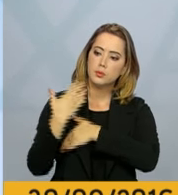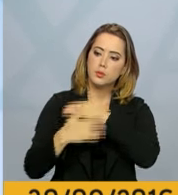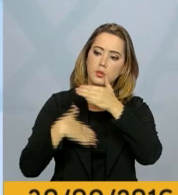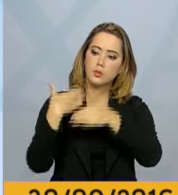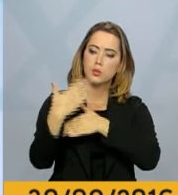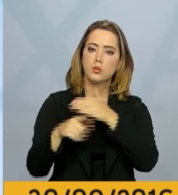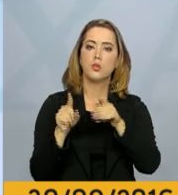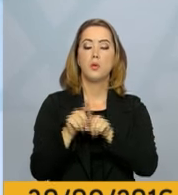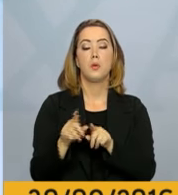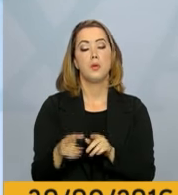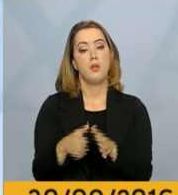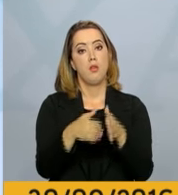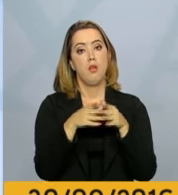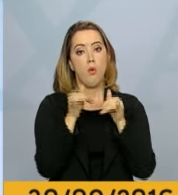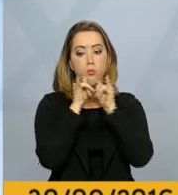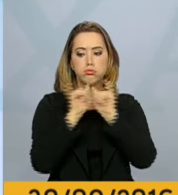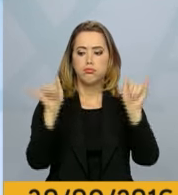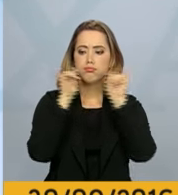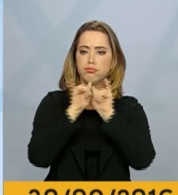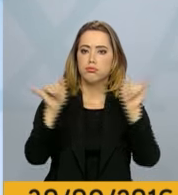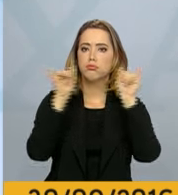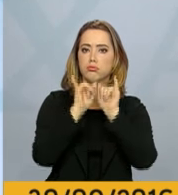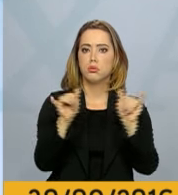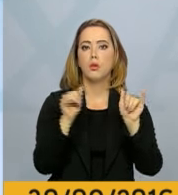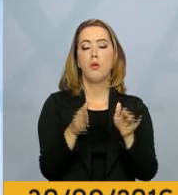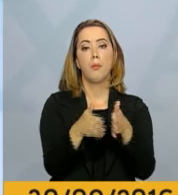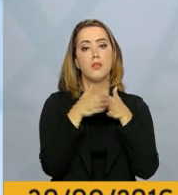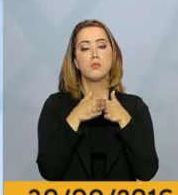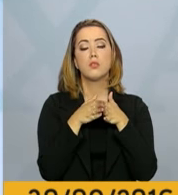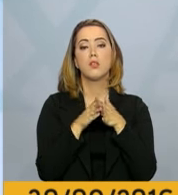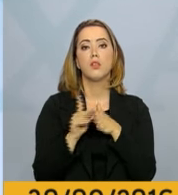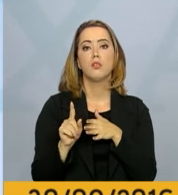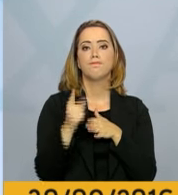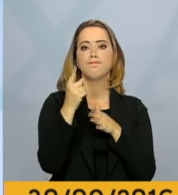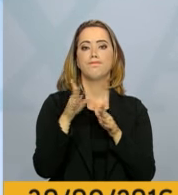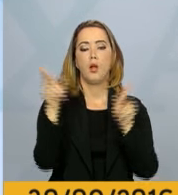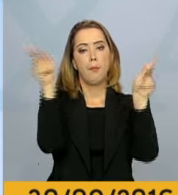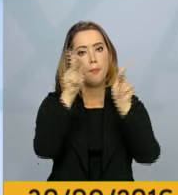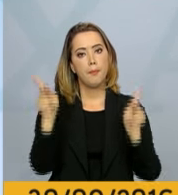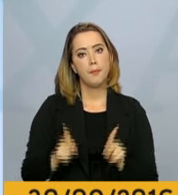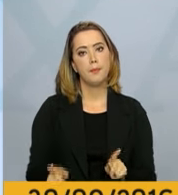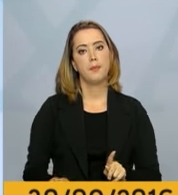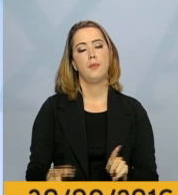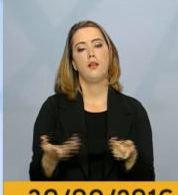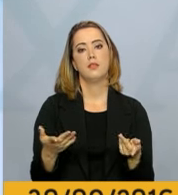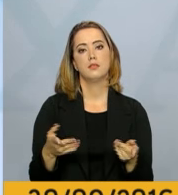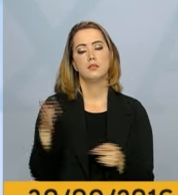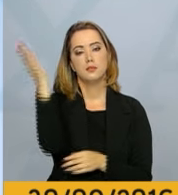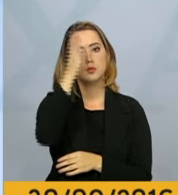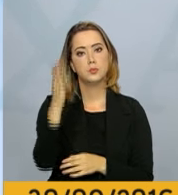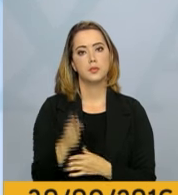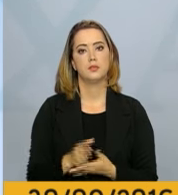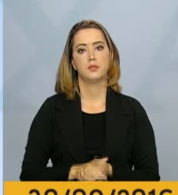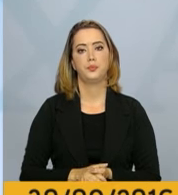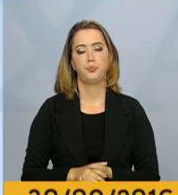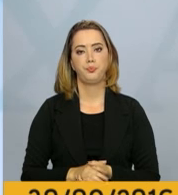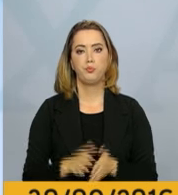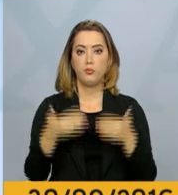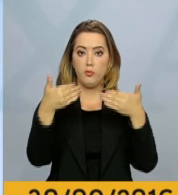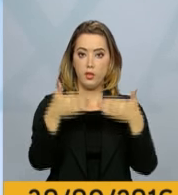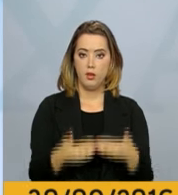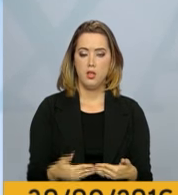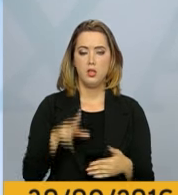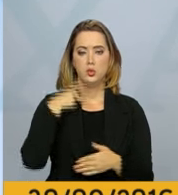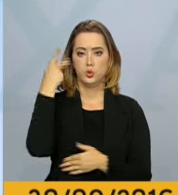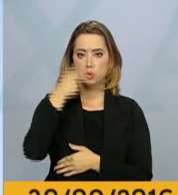a ideia da reunificação nacional, da pacificação nacional. Então, na frente política, volto a dizer,